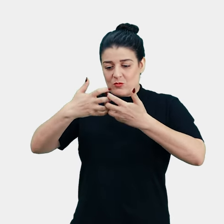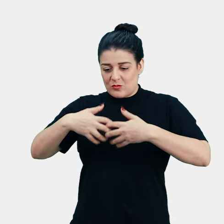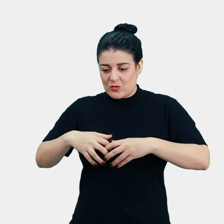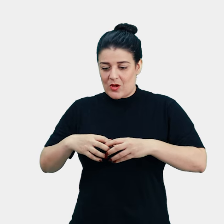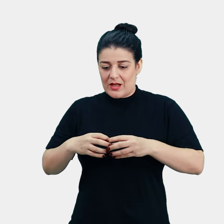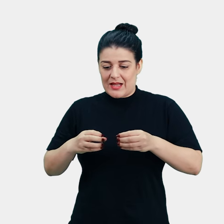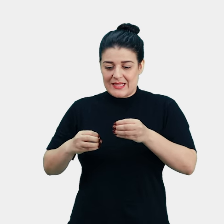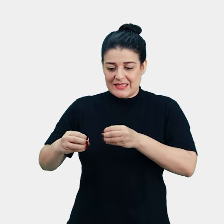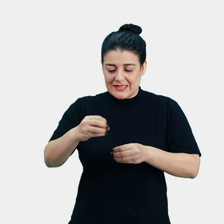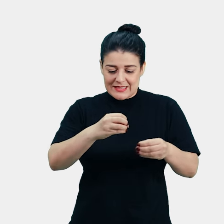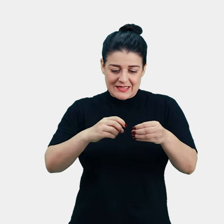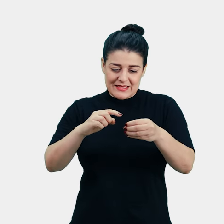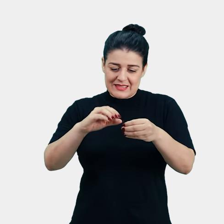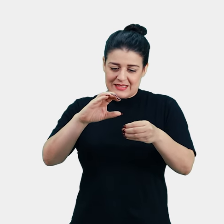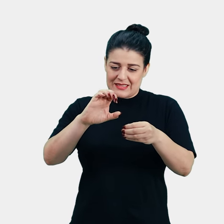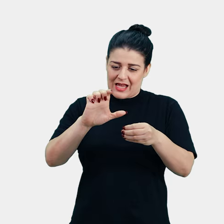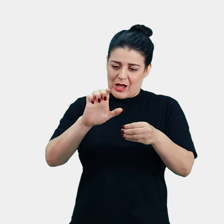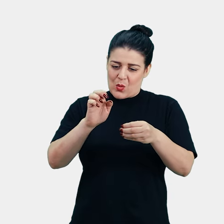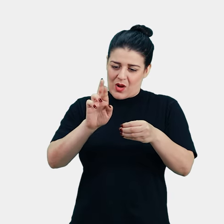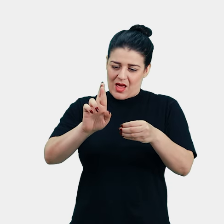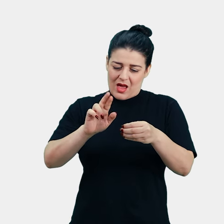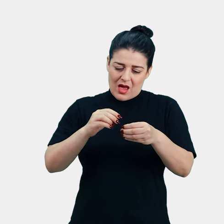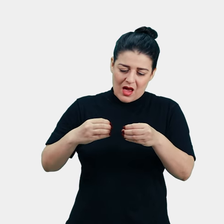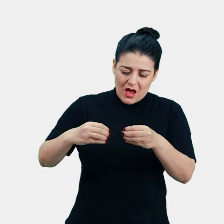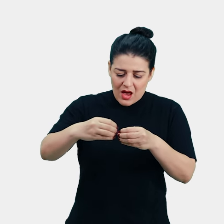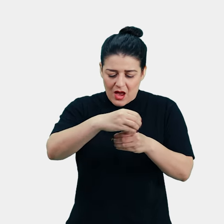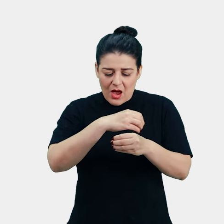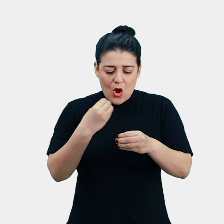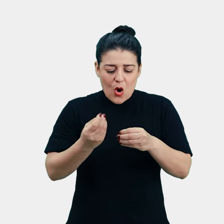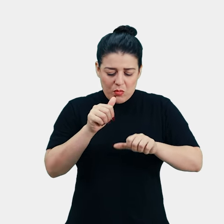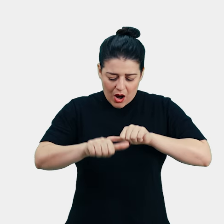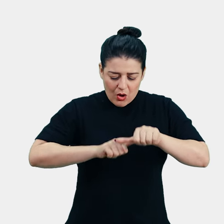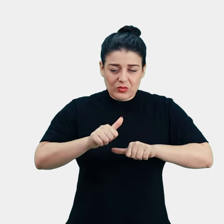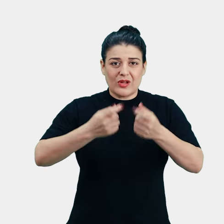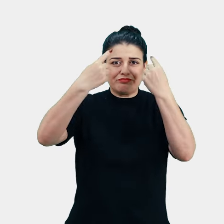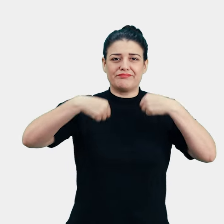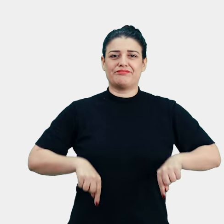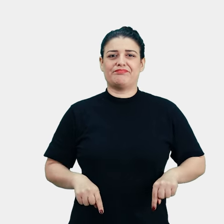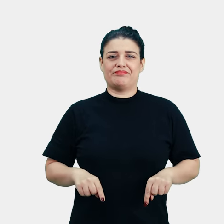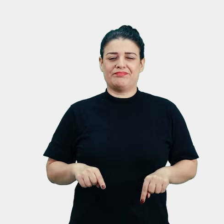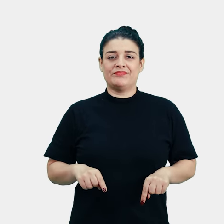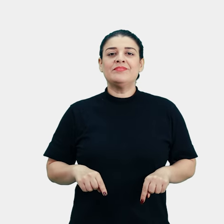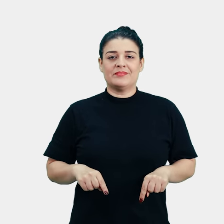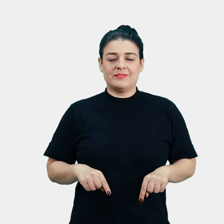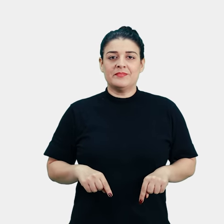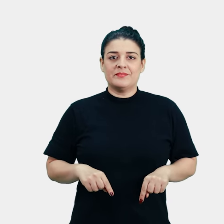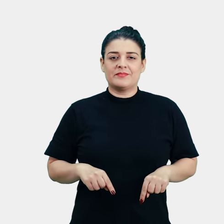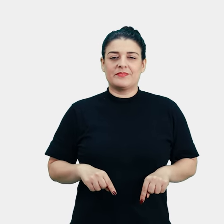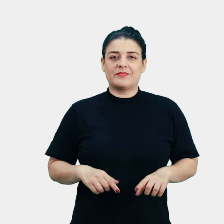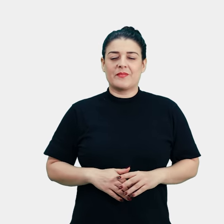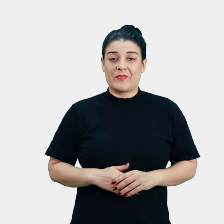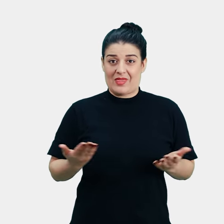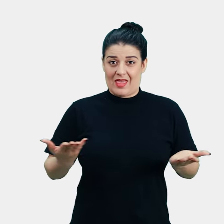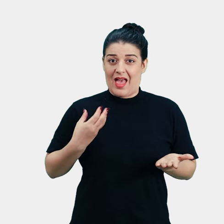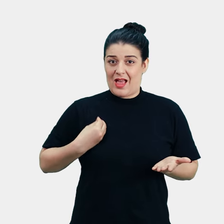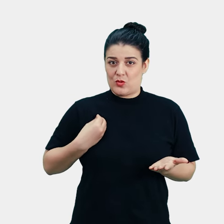celular de determinados organismos e suas possíveis alterações biológicas. Então, nós costumamos até falar que